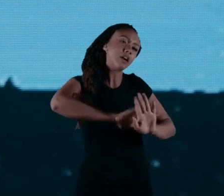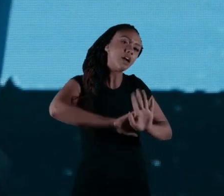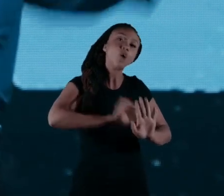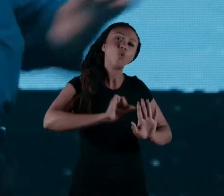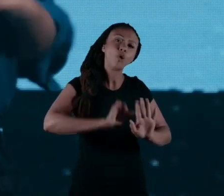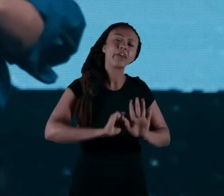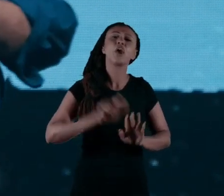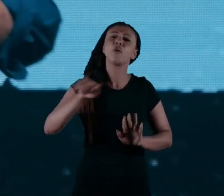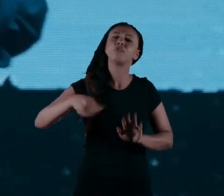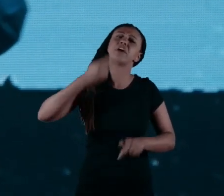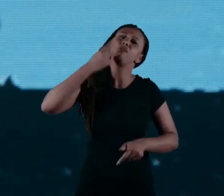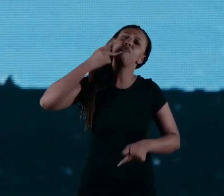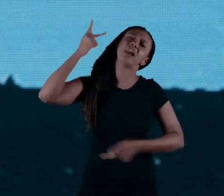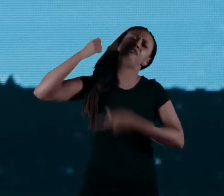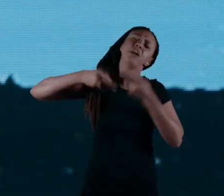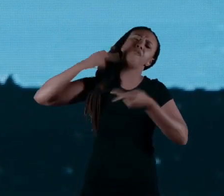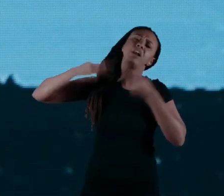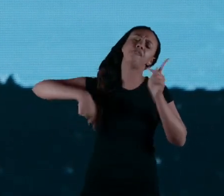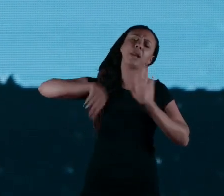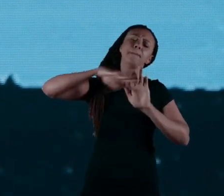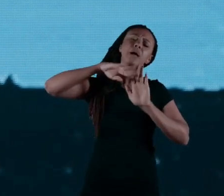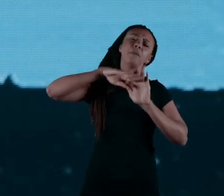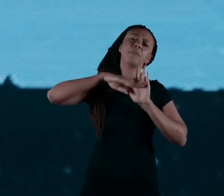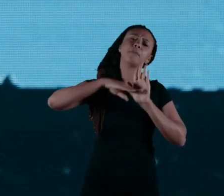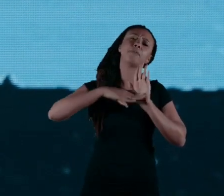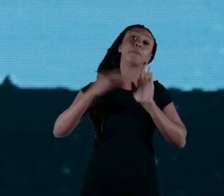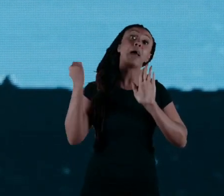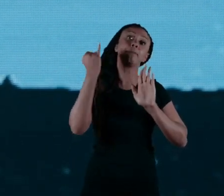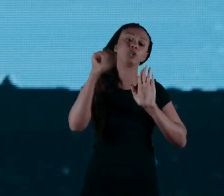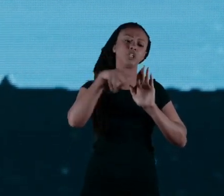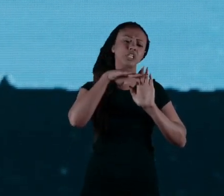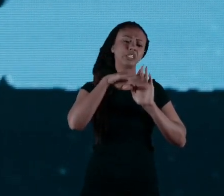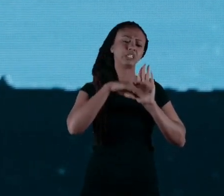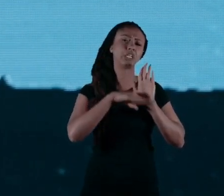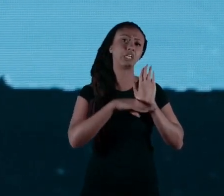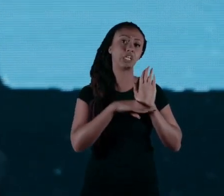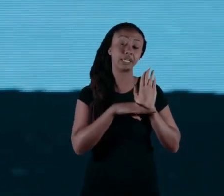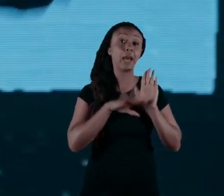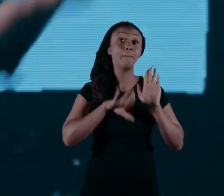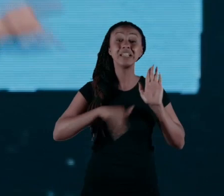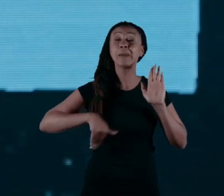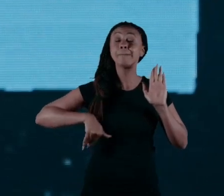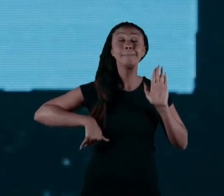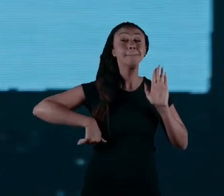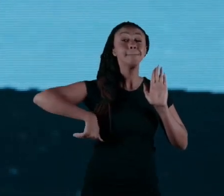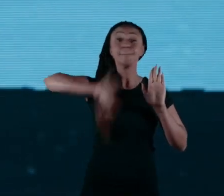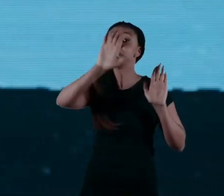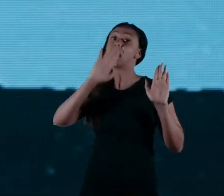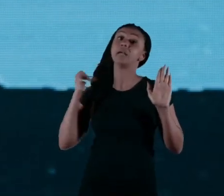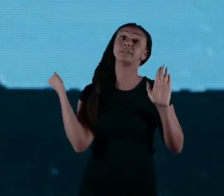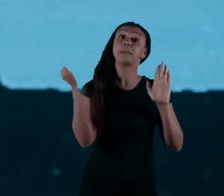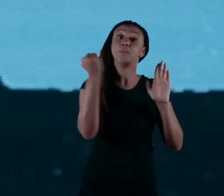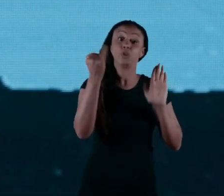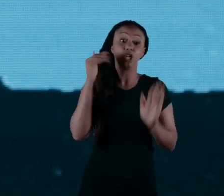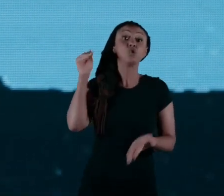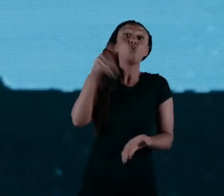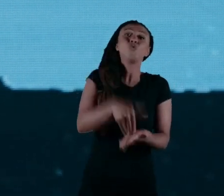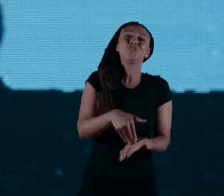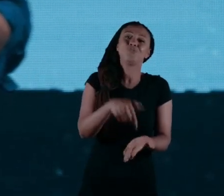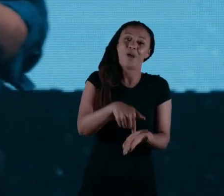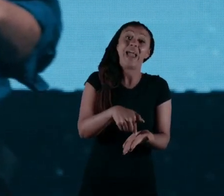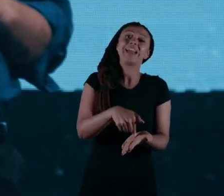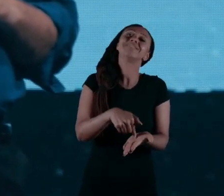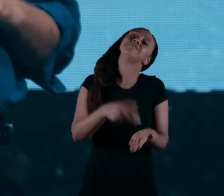série de coisas importantes, mas a mais importante, pelo menos a mais importante a ser colocada em prática, ele deixa para o